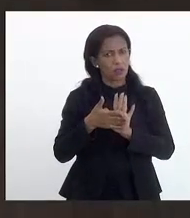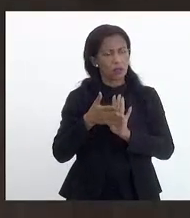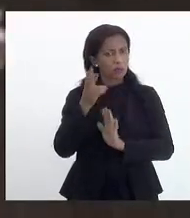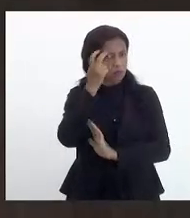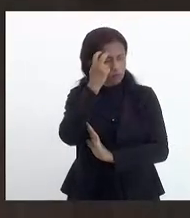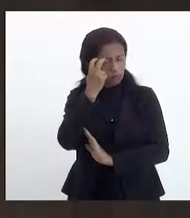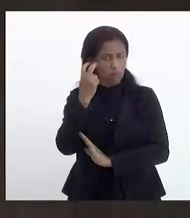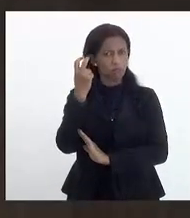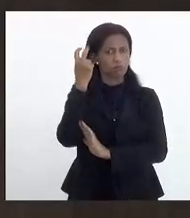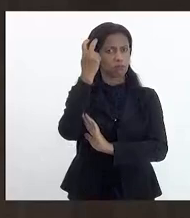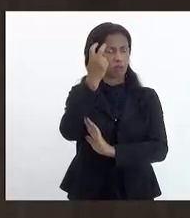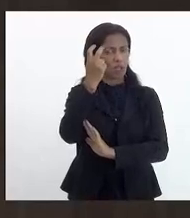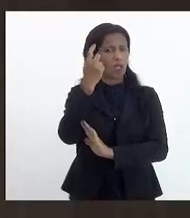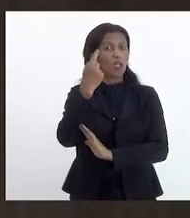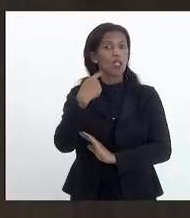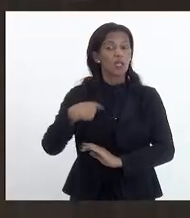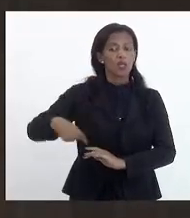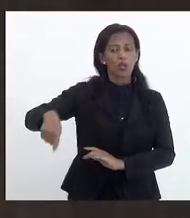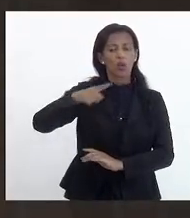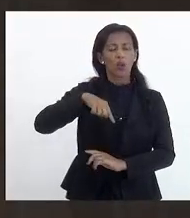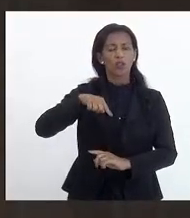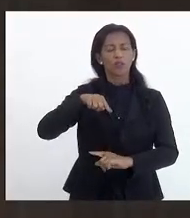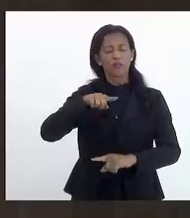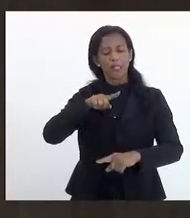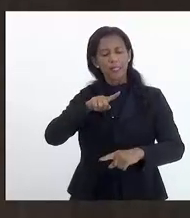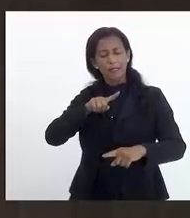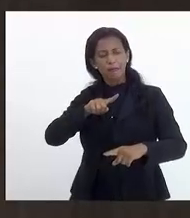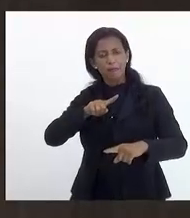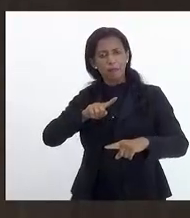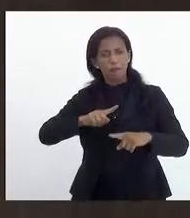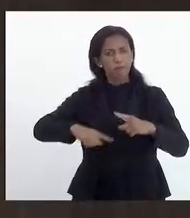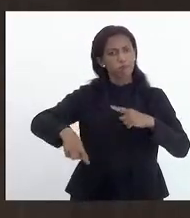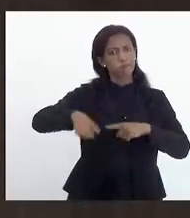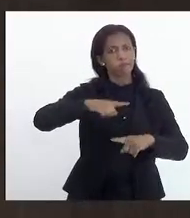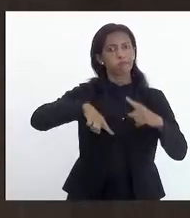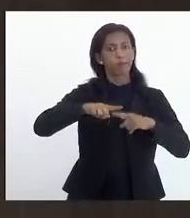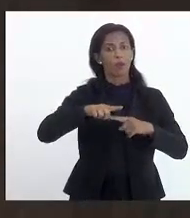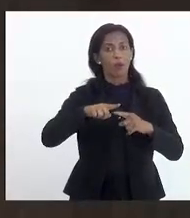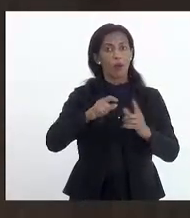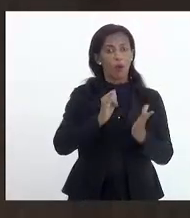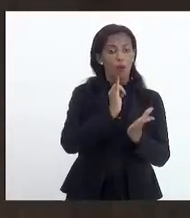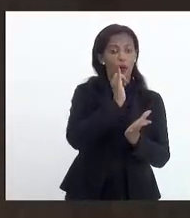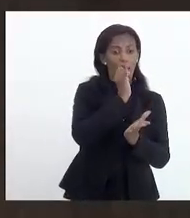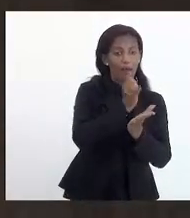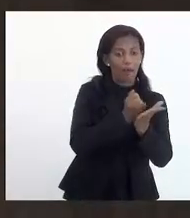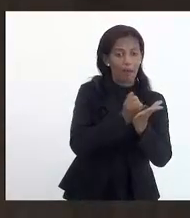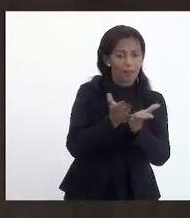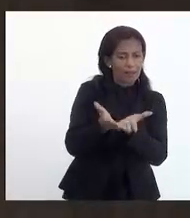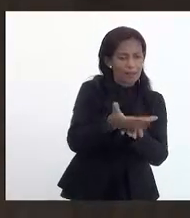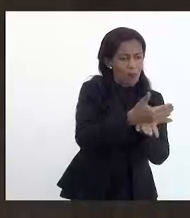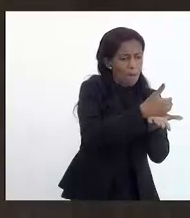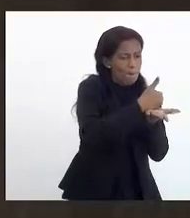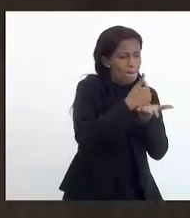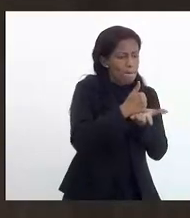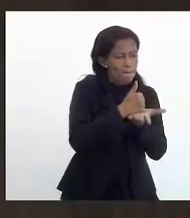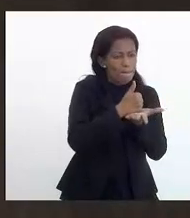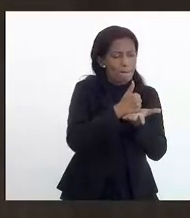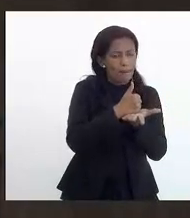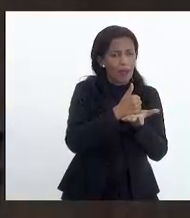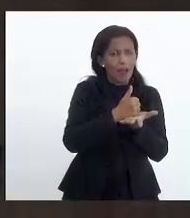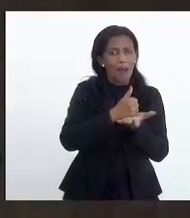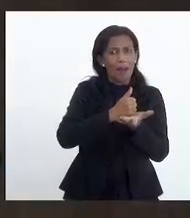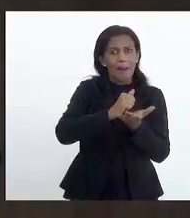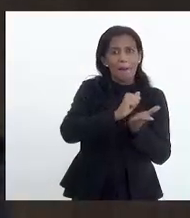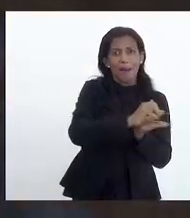nós fizéssemos a recomposição baseado no delta da arrecadação para os próximos 30 anos, para que nunca mais